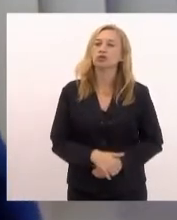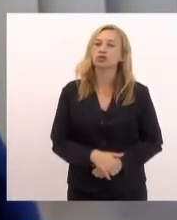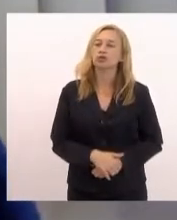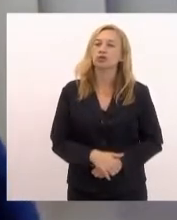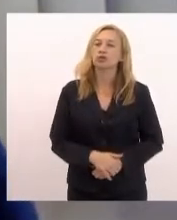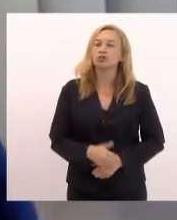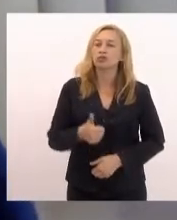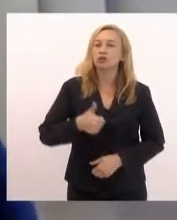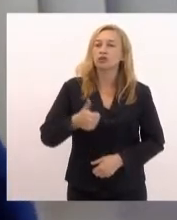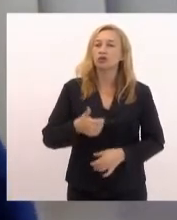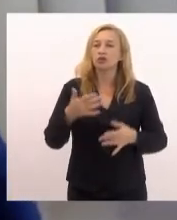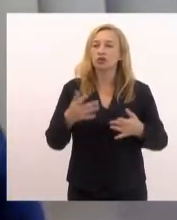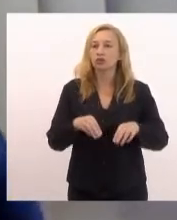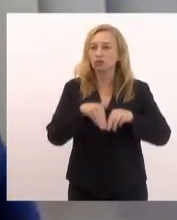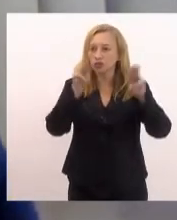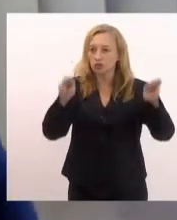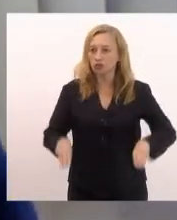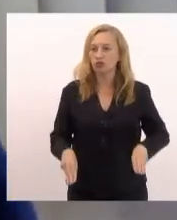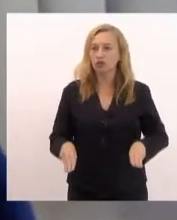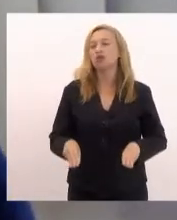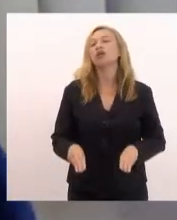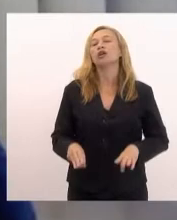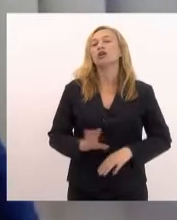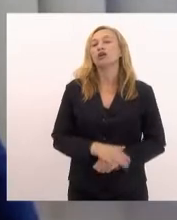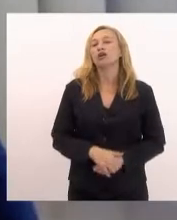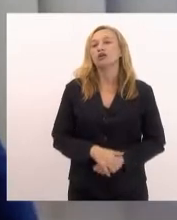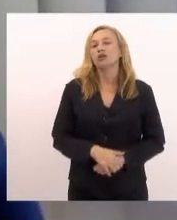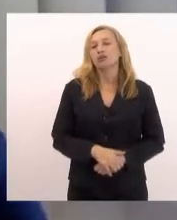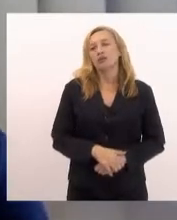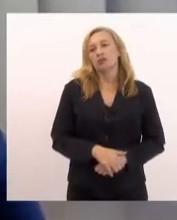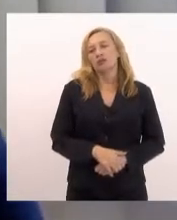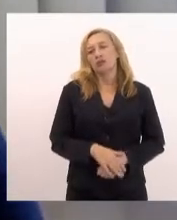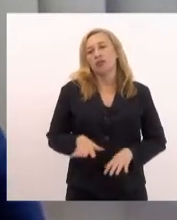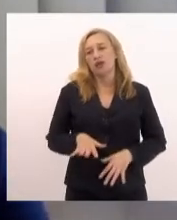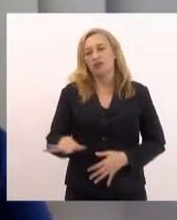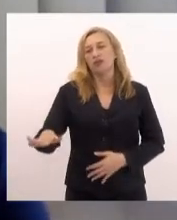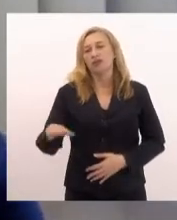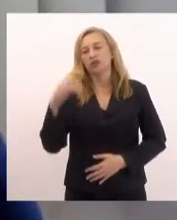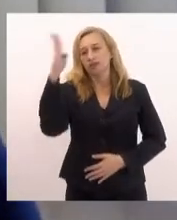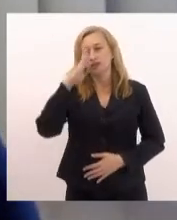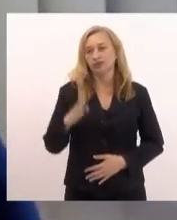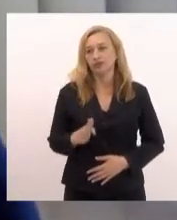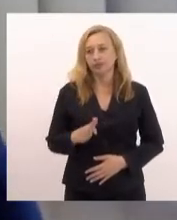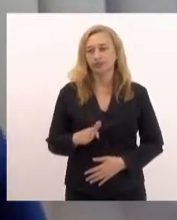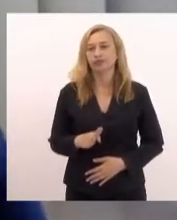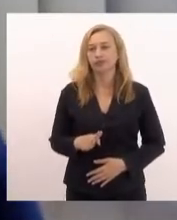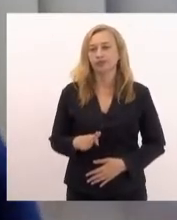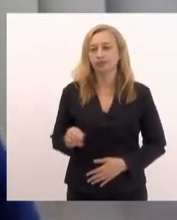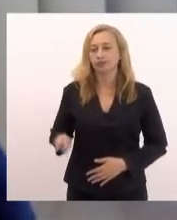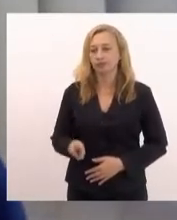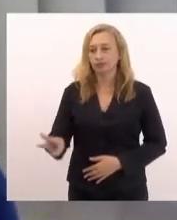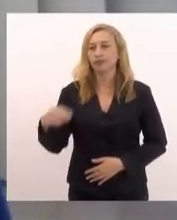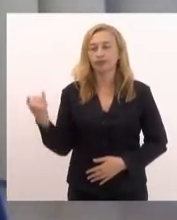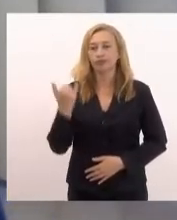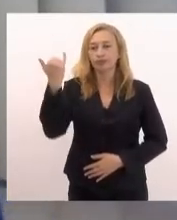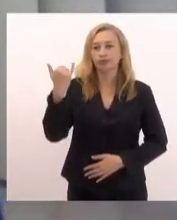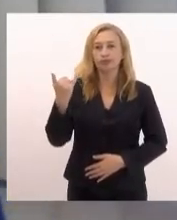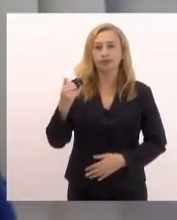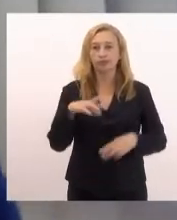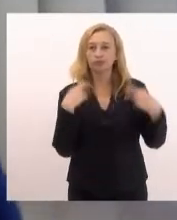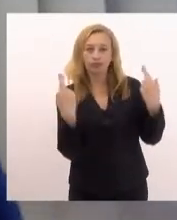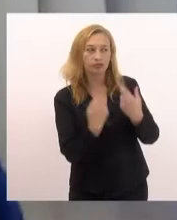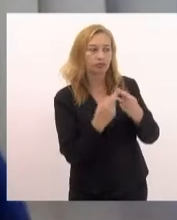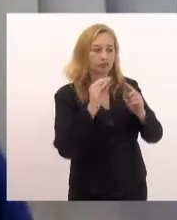primeiros museus de favela do Brasil. Né? O Museu da Maré é um museu tão importante que eu ainda, como professor da Fiocruz, tive